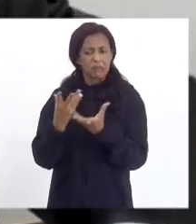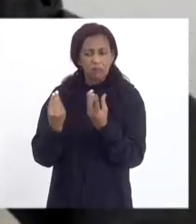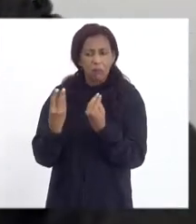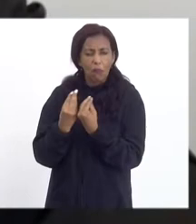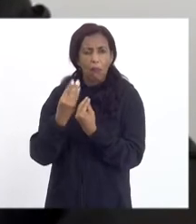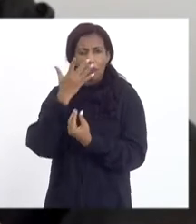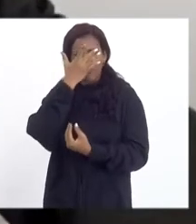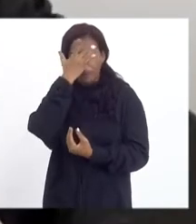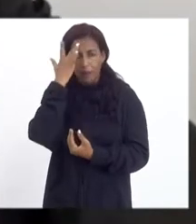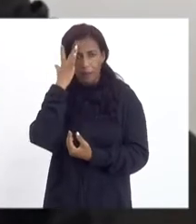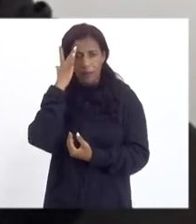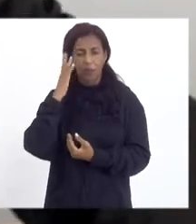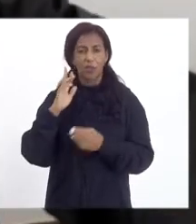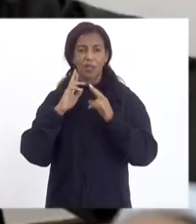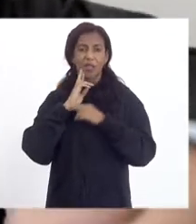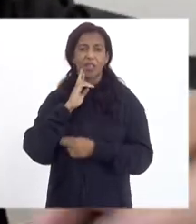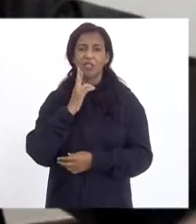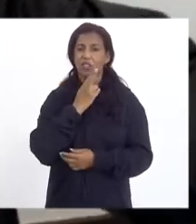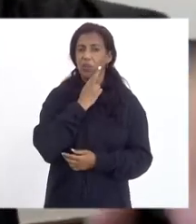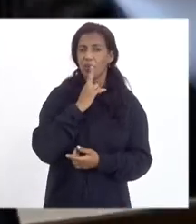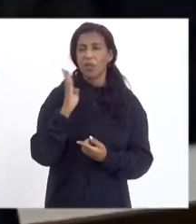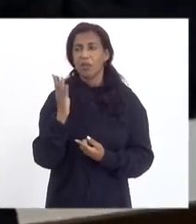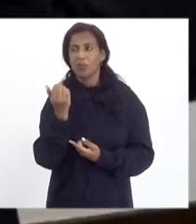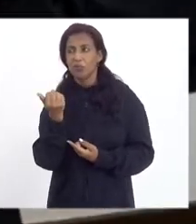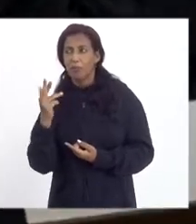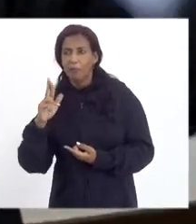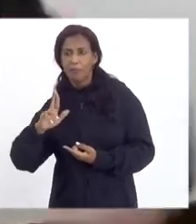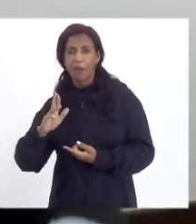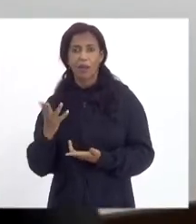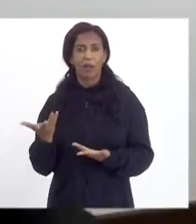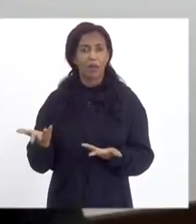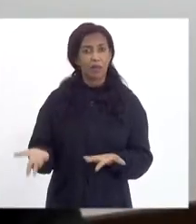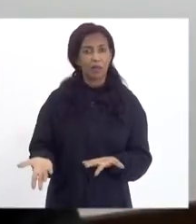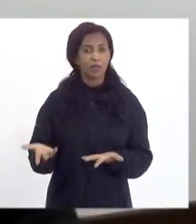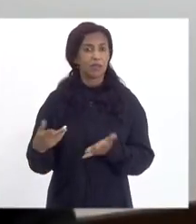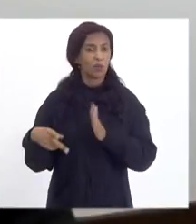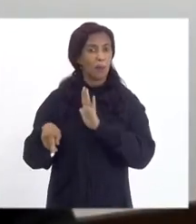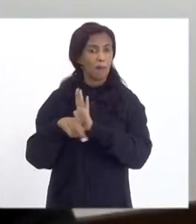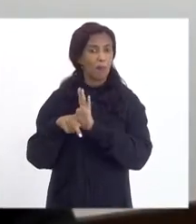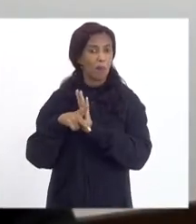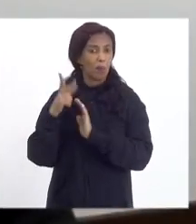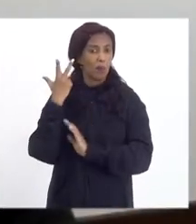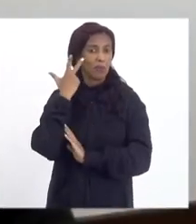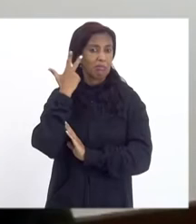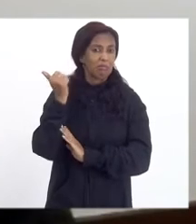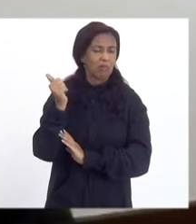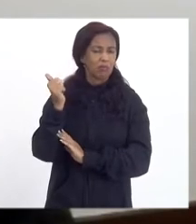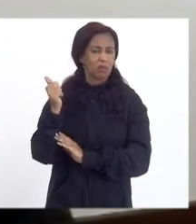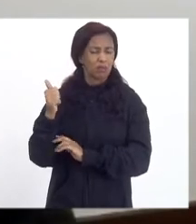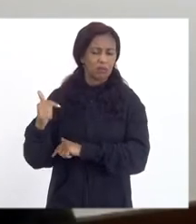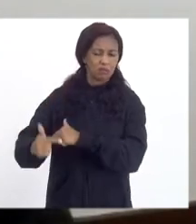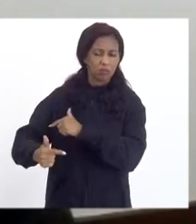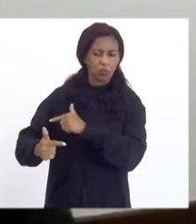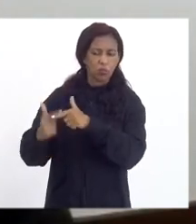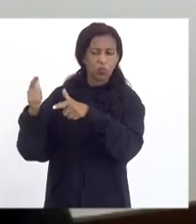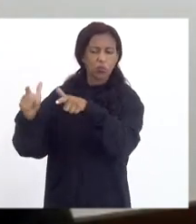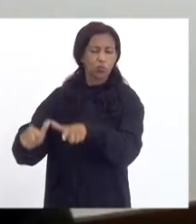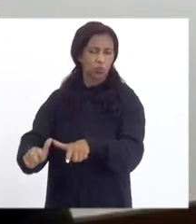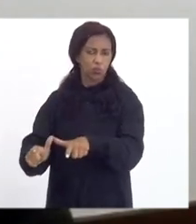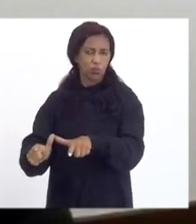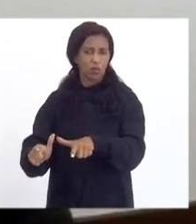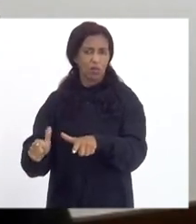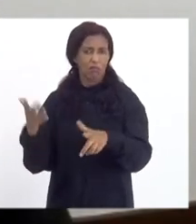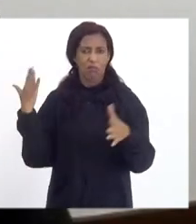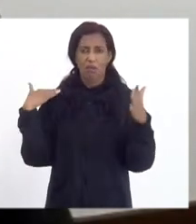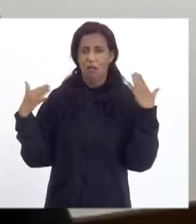aglomeração, restaurante, bar, enfim. Então, nesse caso, não é propriamente a natureza da atividade. Se é ou não é